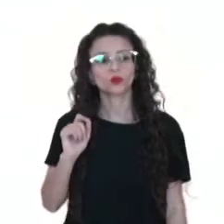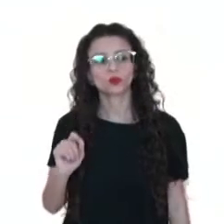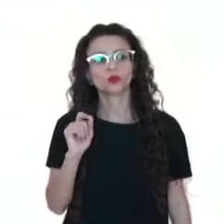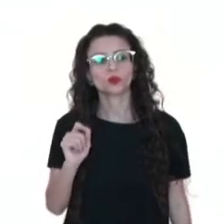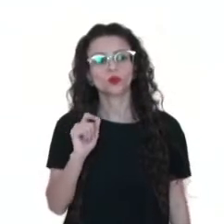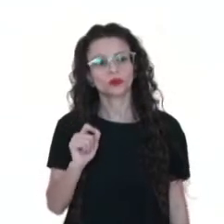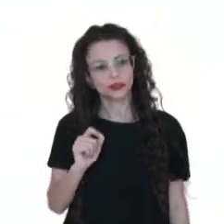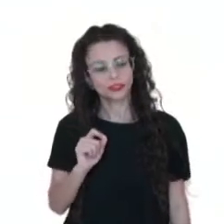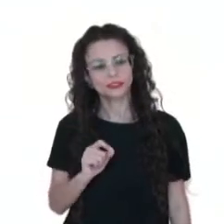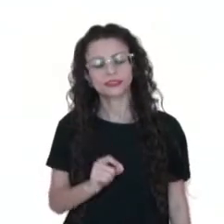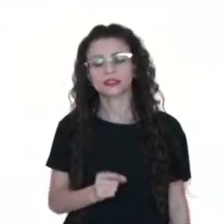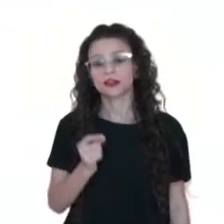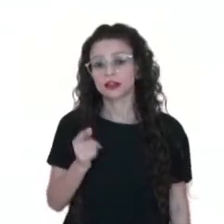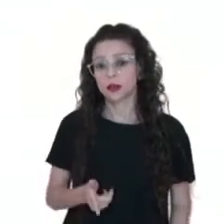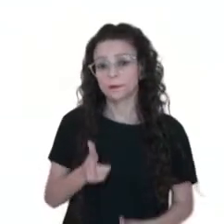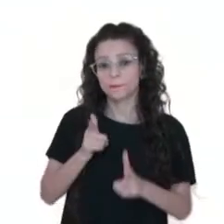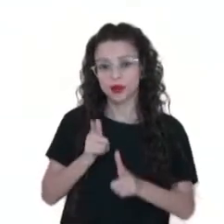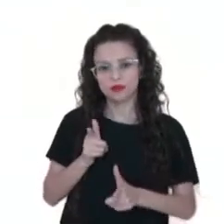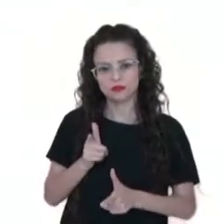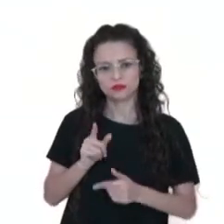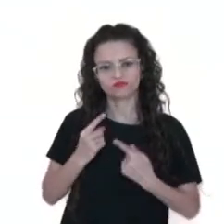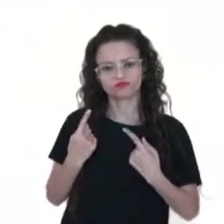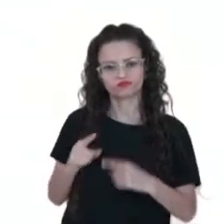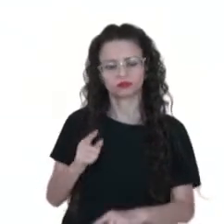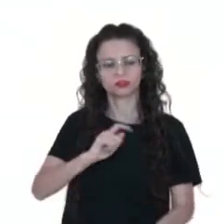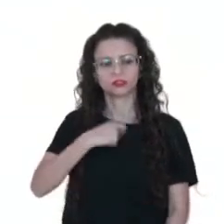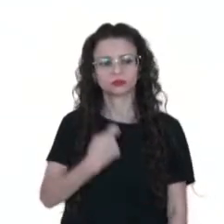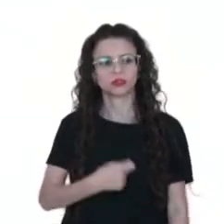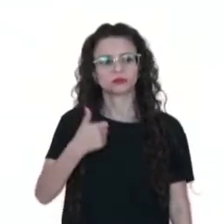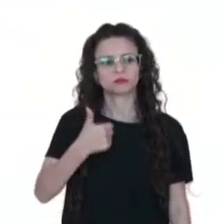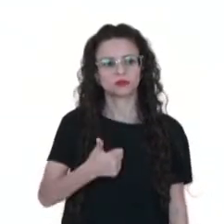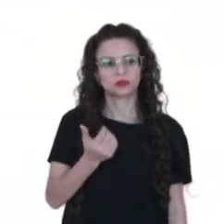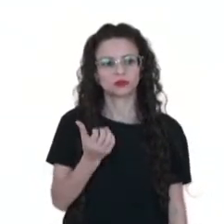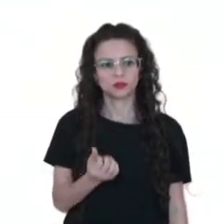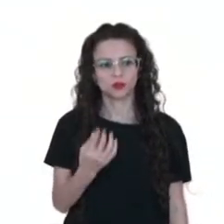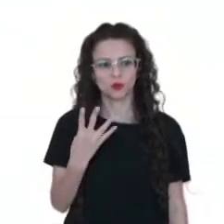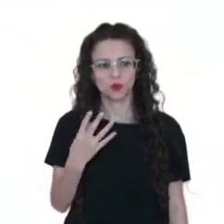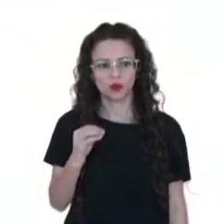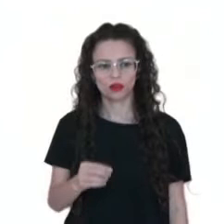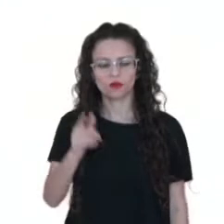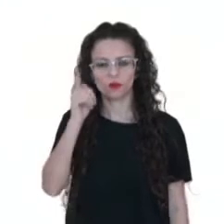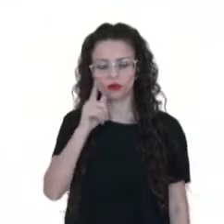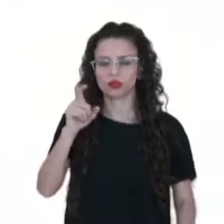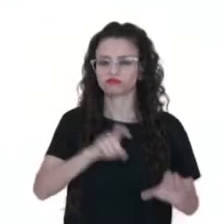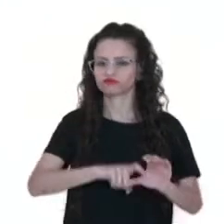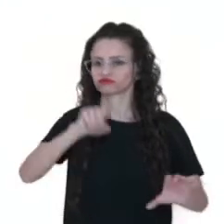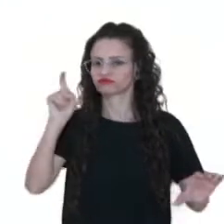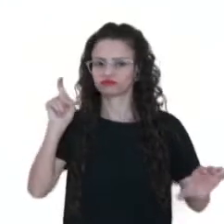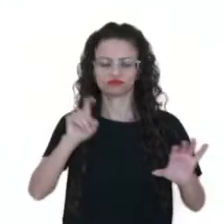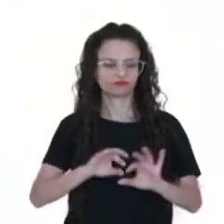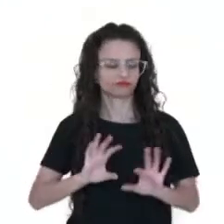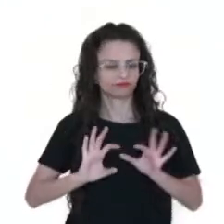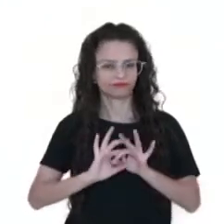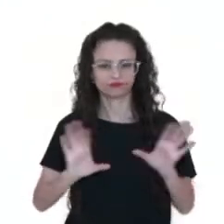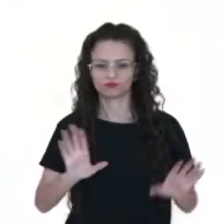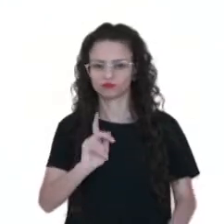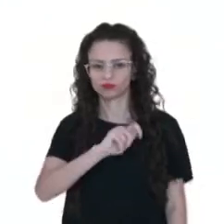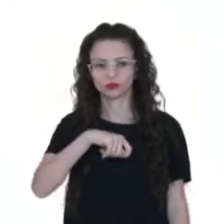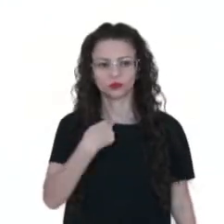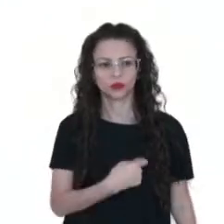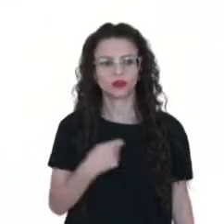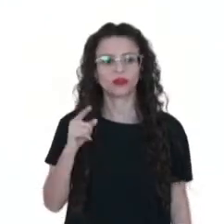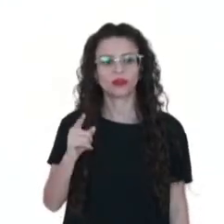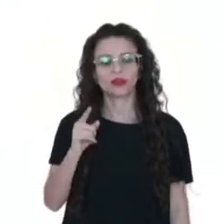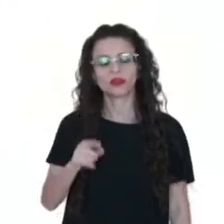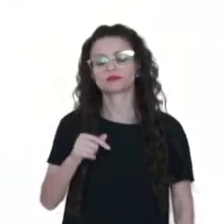armas contra a Espanha e em 1640 conseguiram libertar-se do domínio espanhol. Esse episódio ficou conhecido